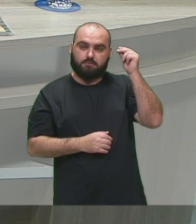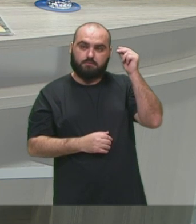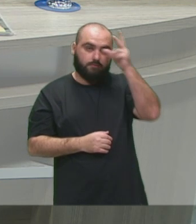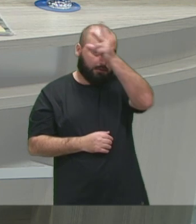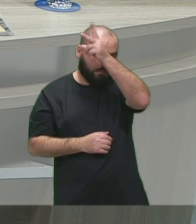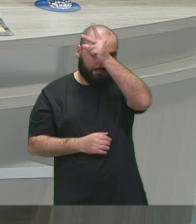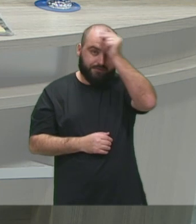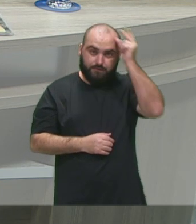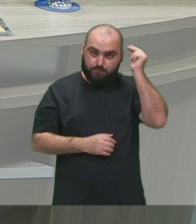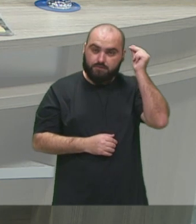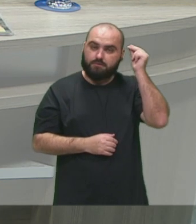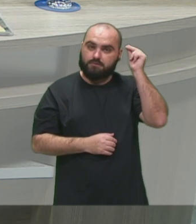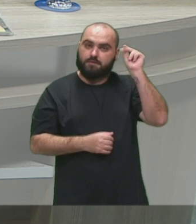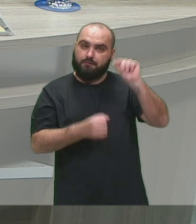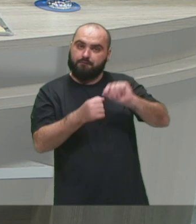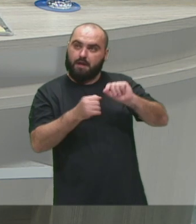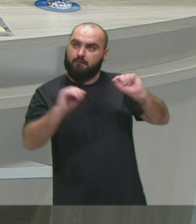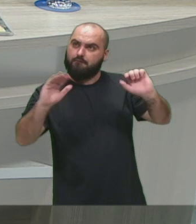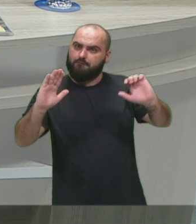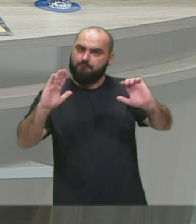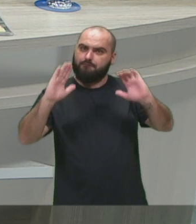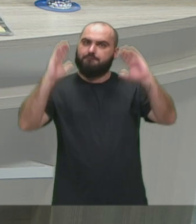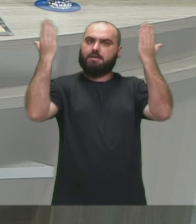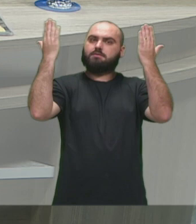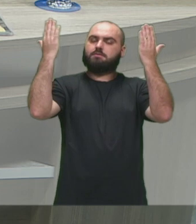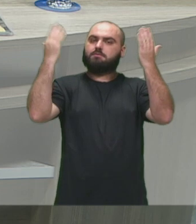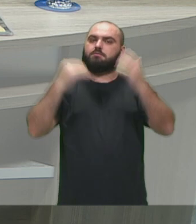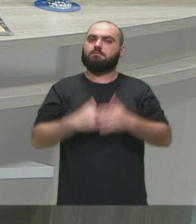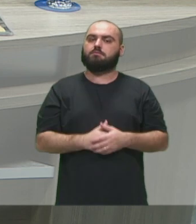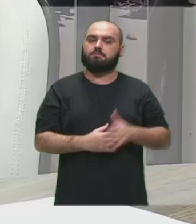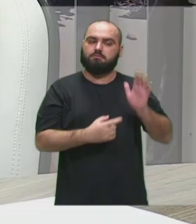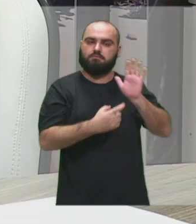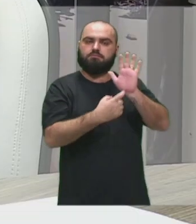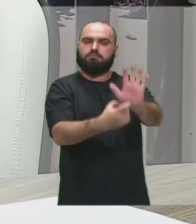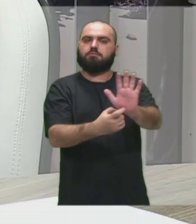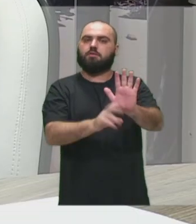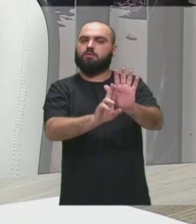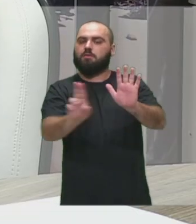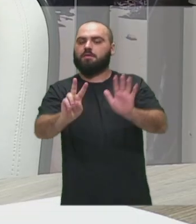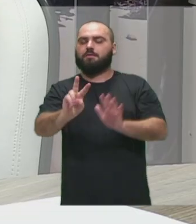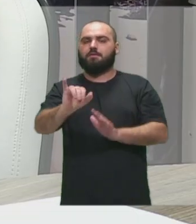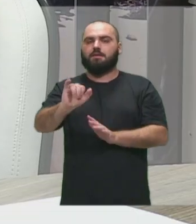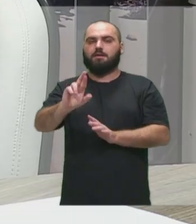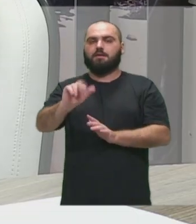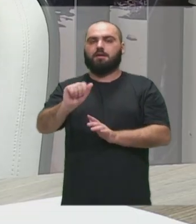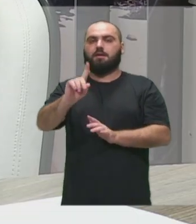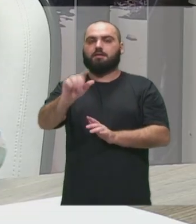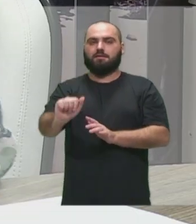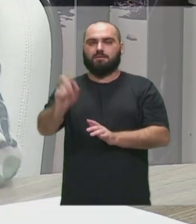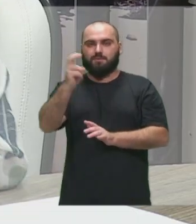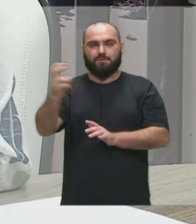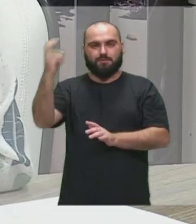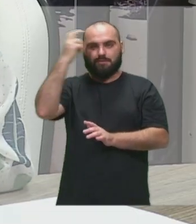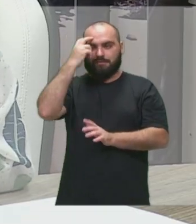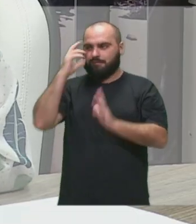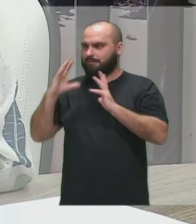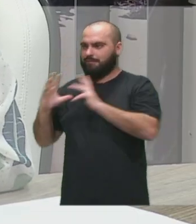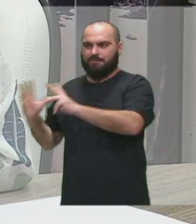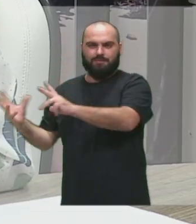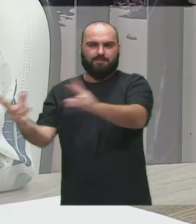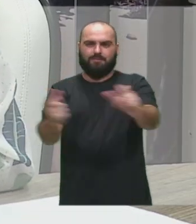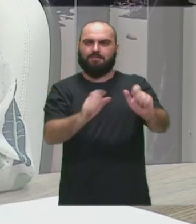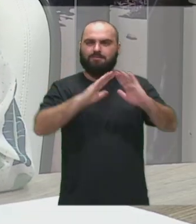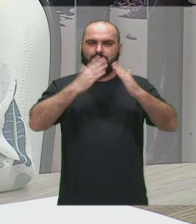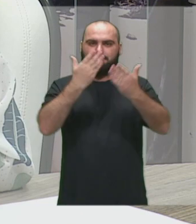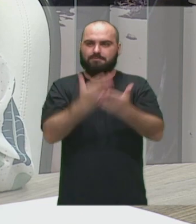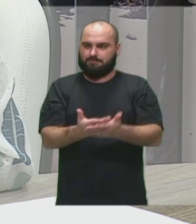uma festa e botou o nome Virada Cultural, fez um evento e trouxe todas as escolas para o ginásio